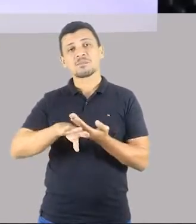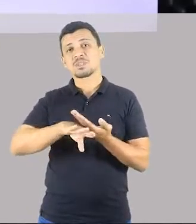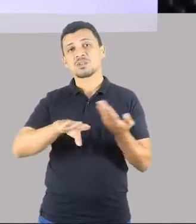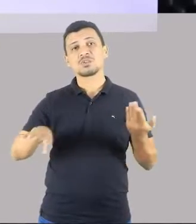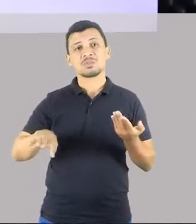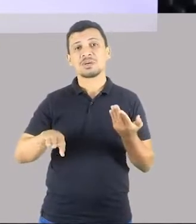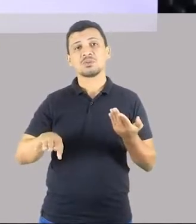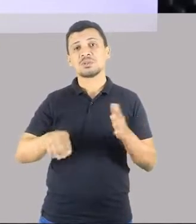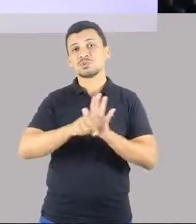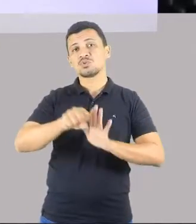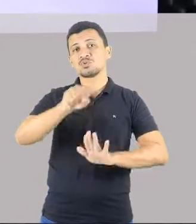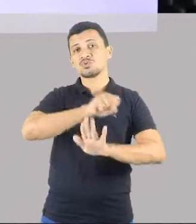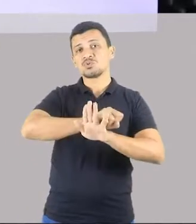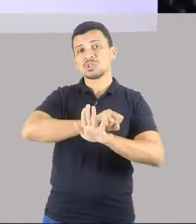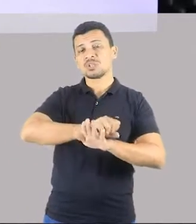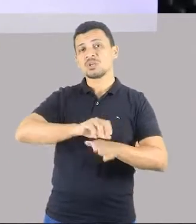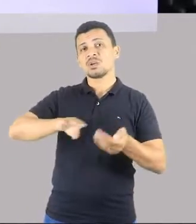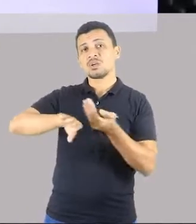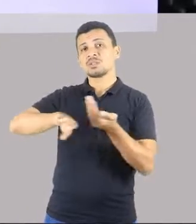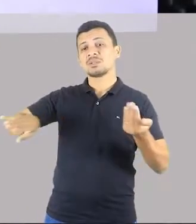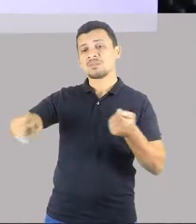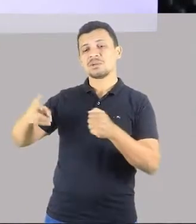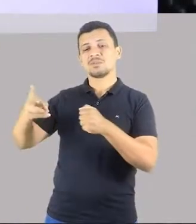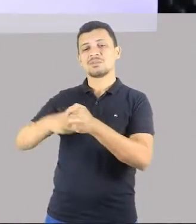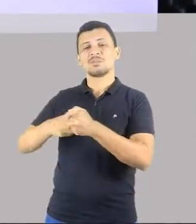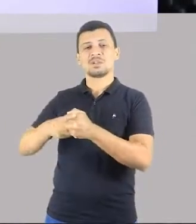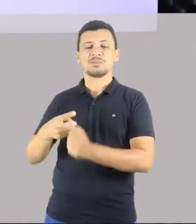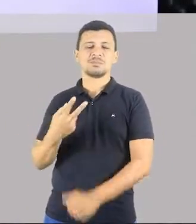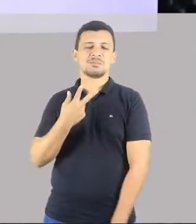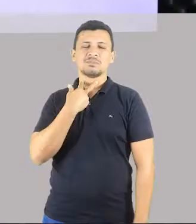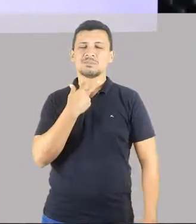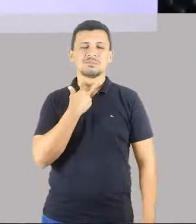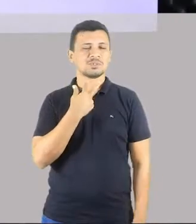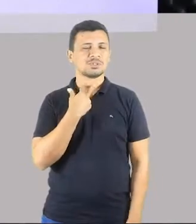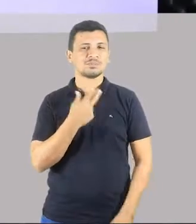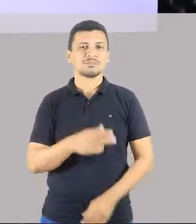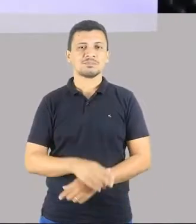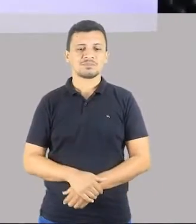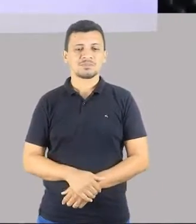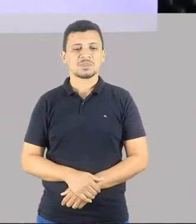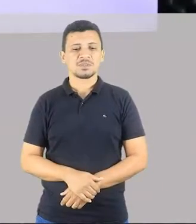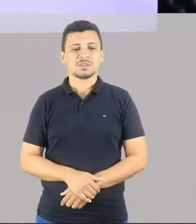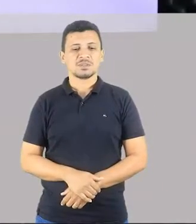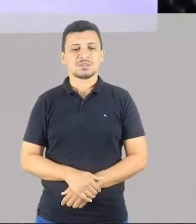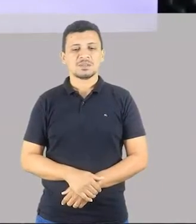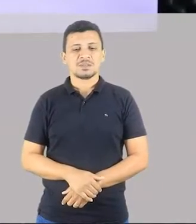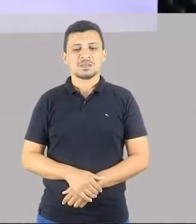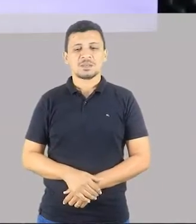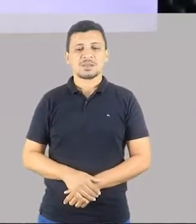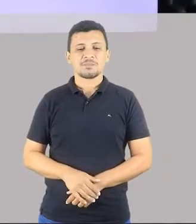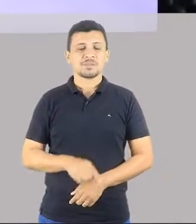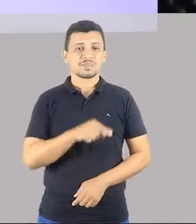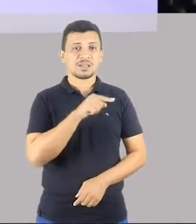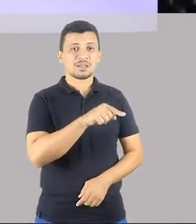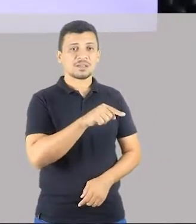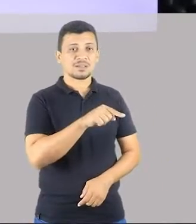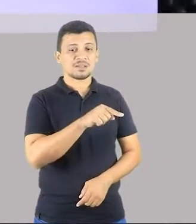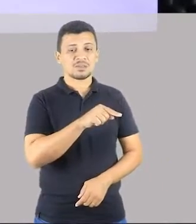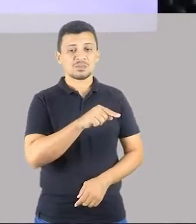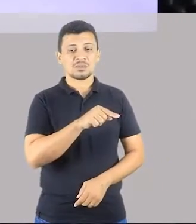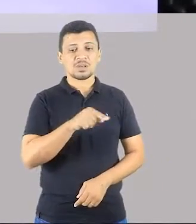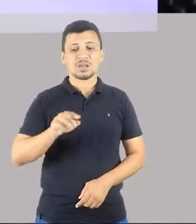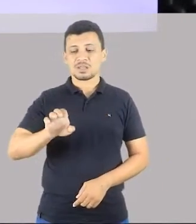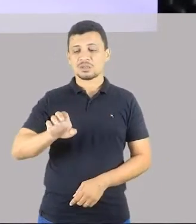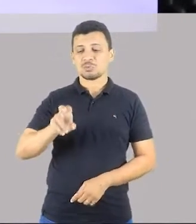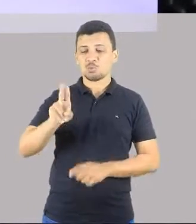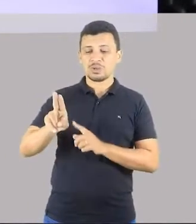do predicado. Estou separando o sujeito do verbo, eu não posso separar. Tá? Então, a primeira vírgula a vírgula depois